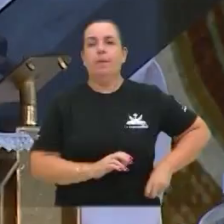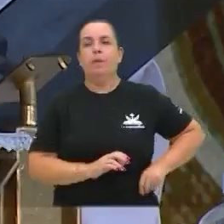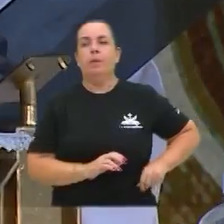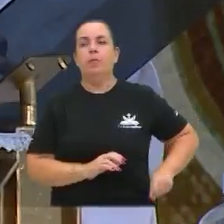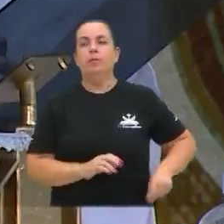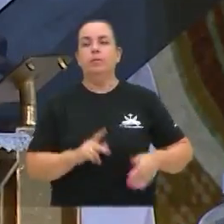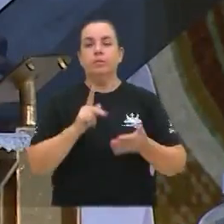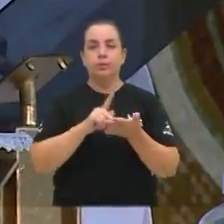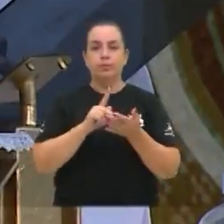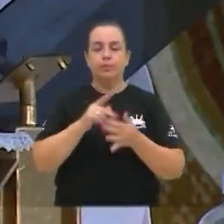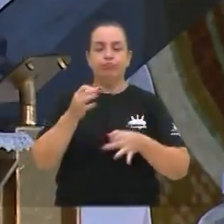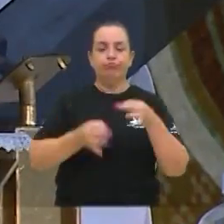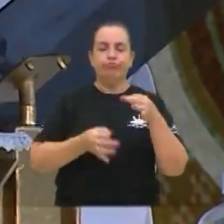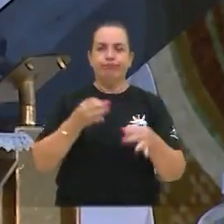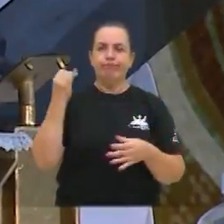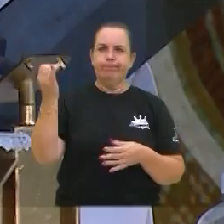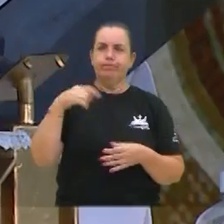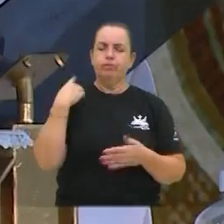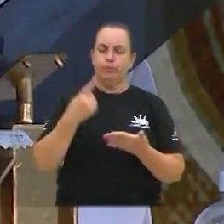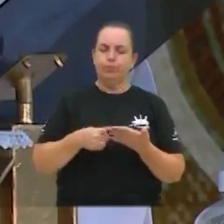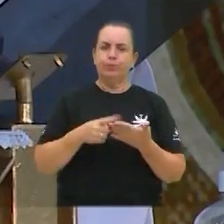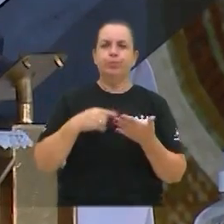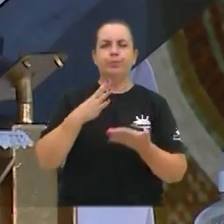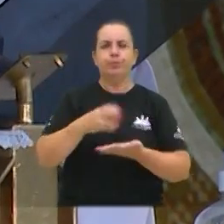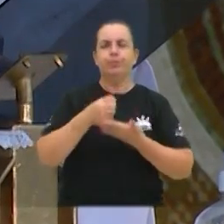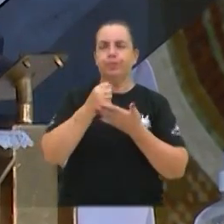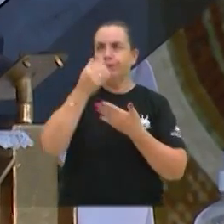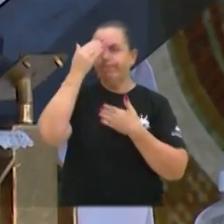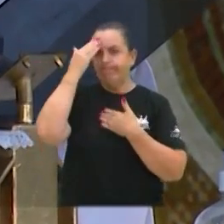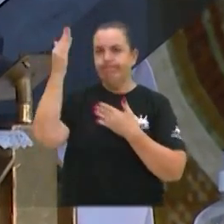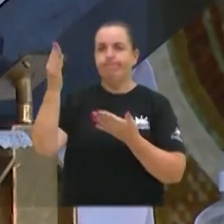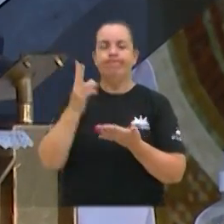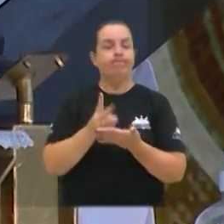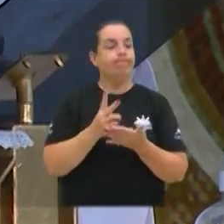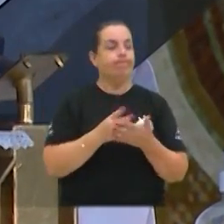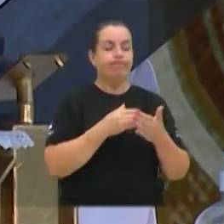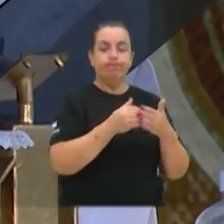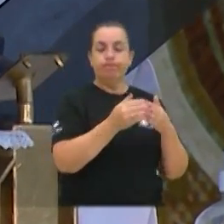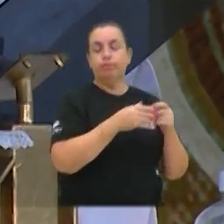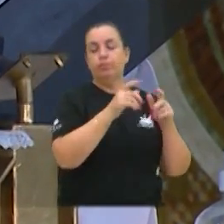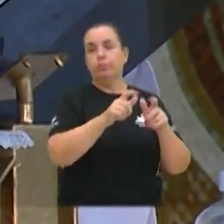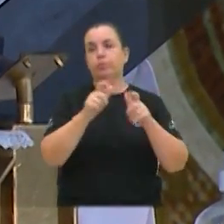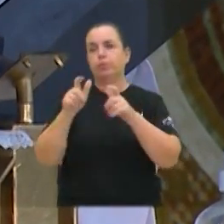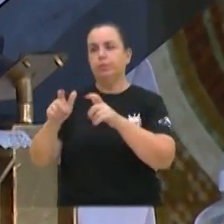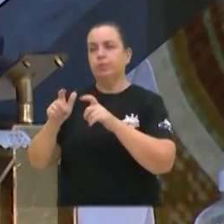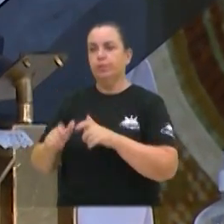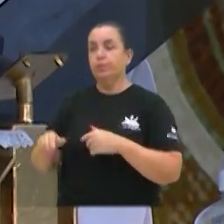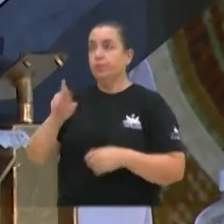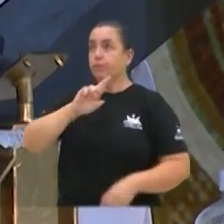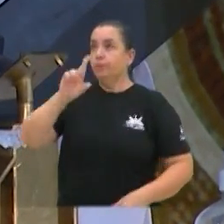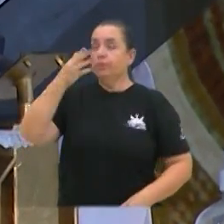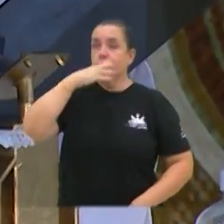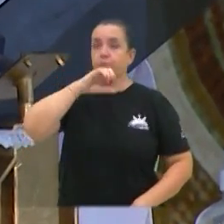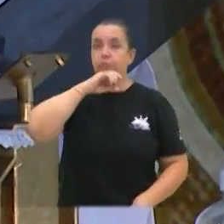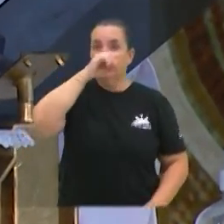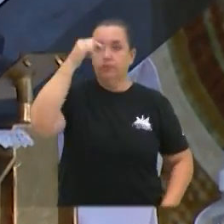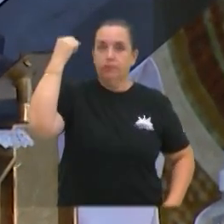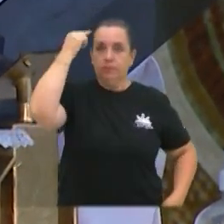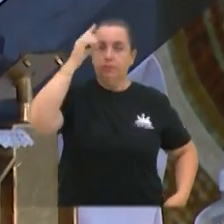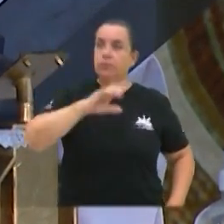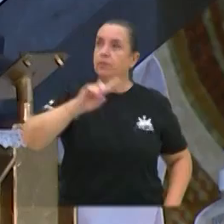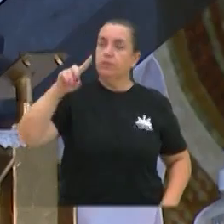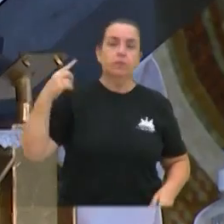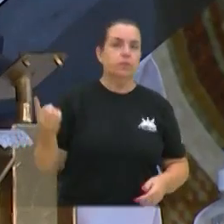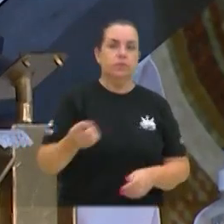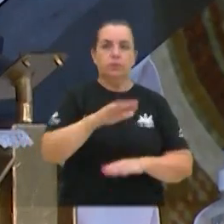salvação. Na verdade, é justo e necessário, é nosso dever e salvação dar-vos graças sempre em todo lugar, Senhor Pai Santo,